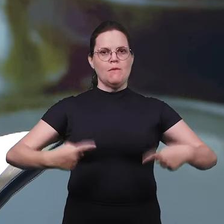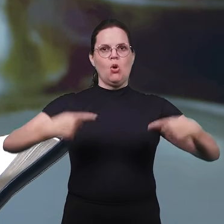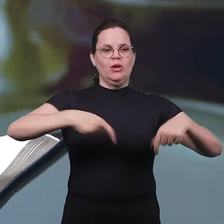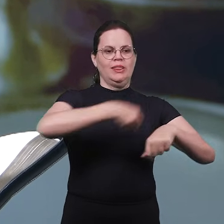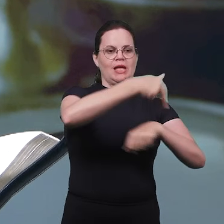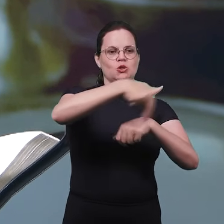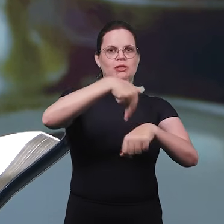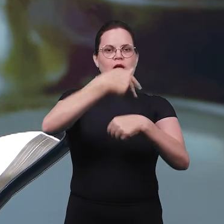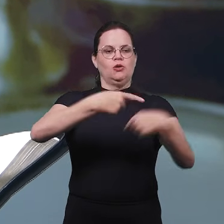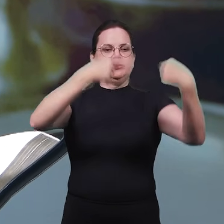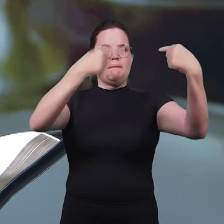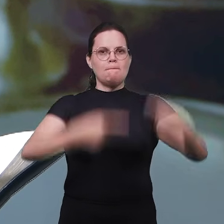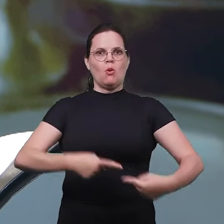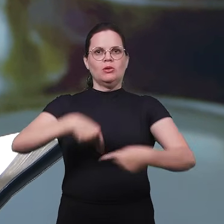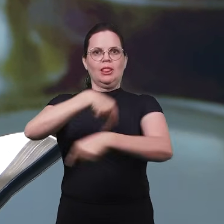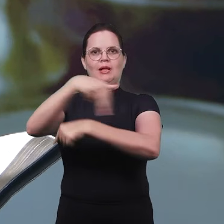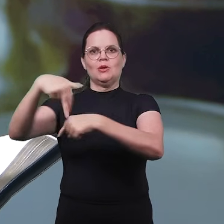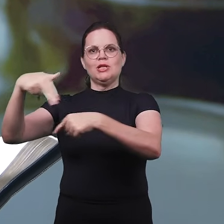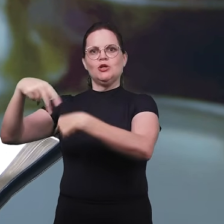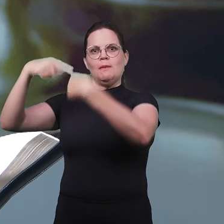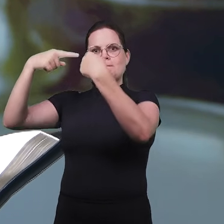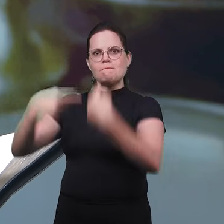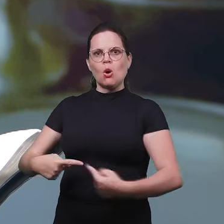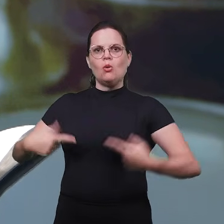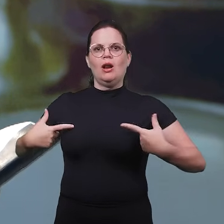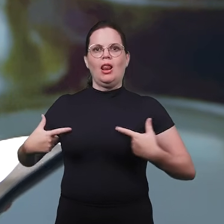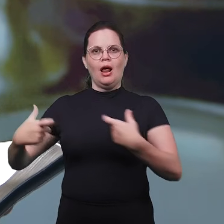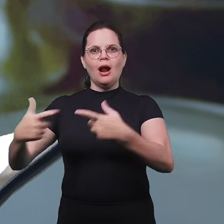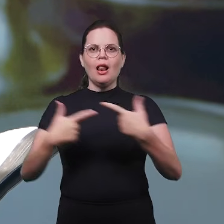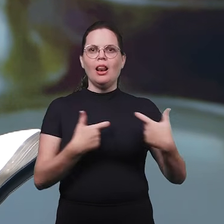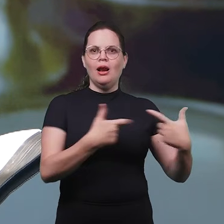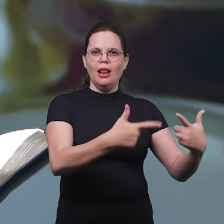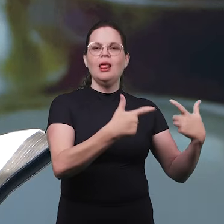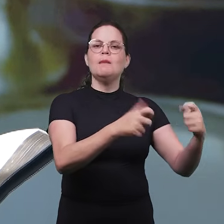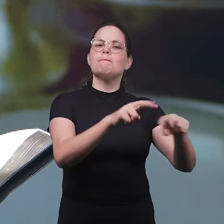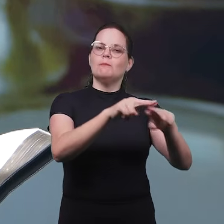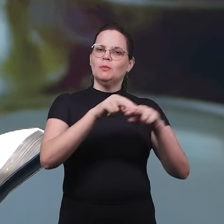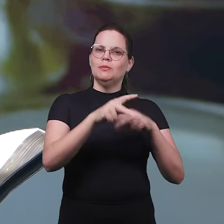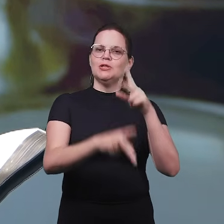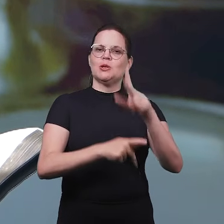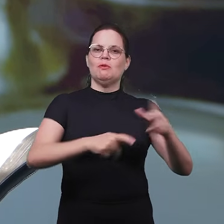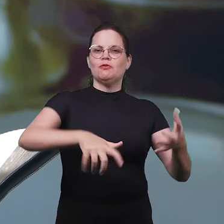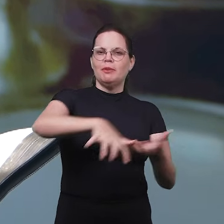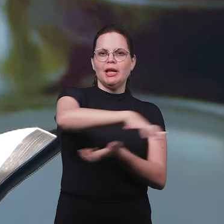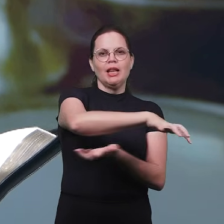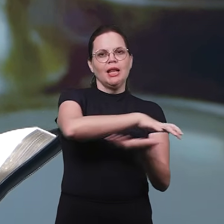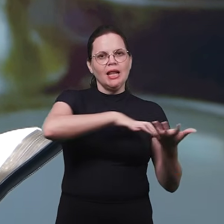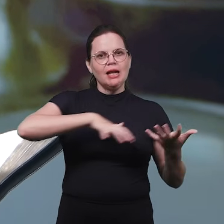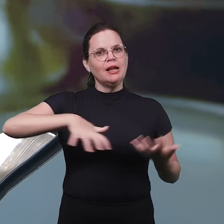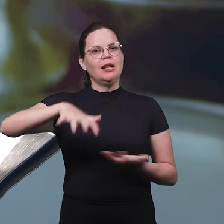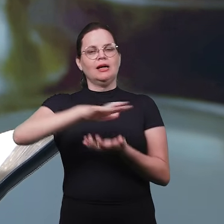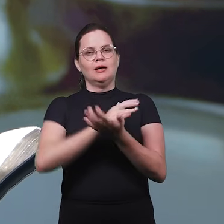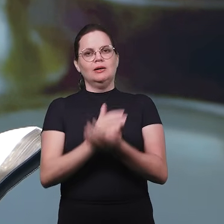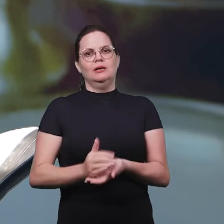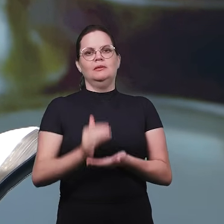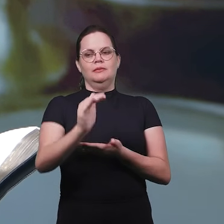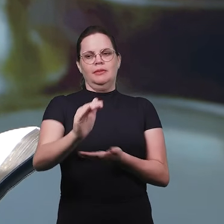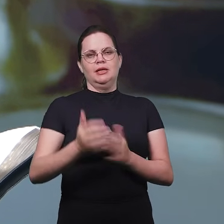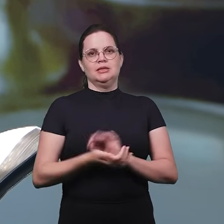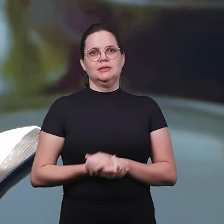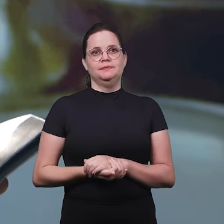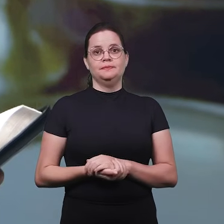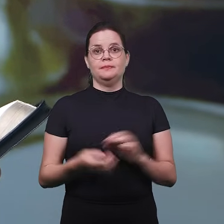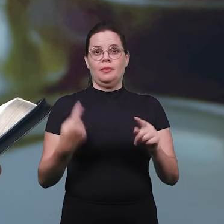nações, né? Sim, sim, Aí é que entram o tumulto dos povos, né? Das gentes,